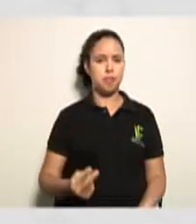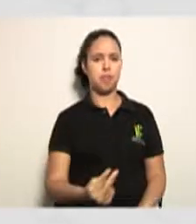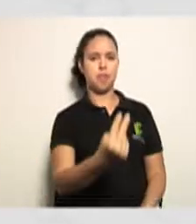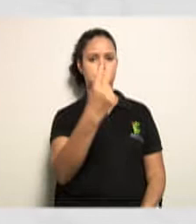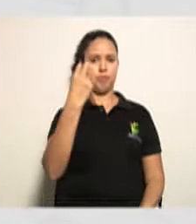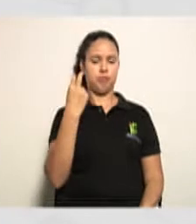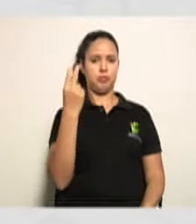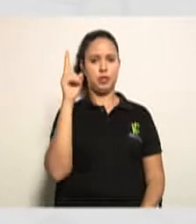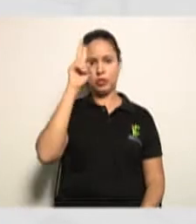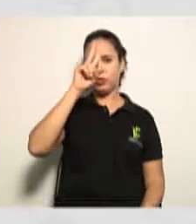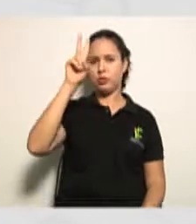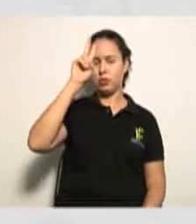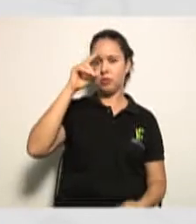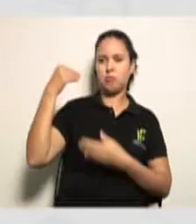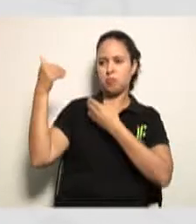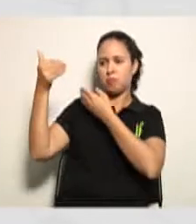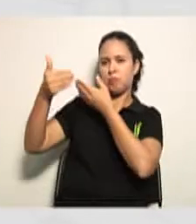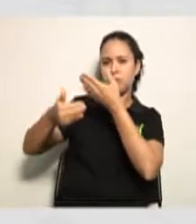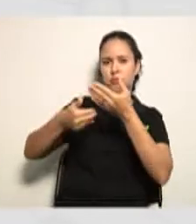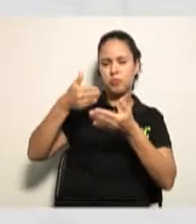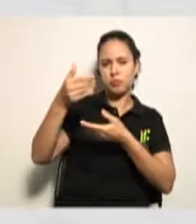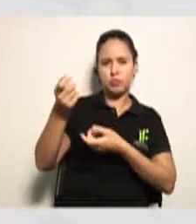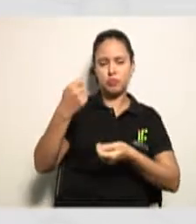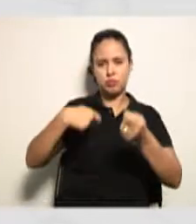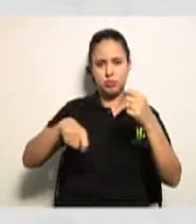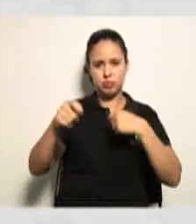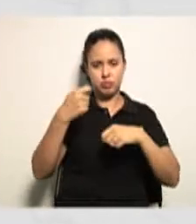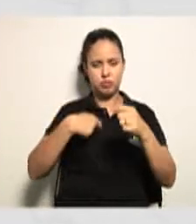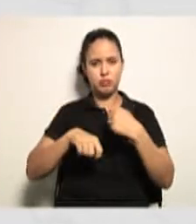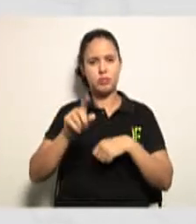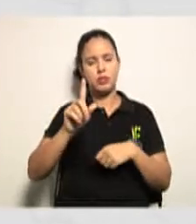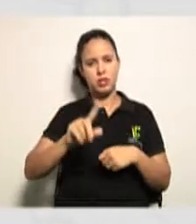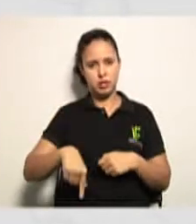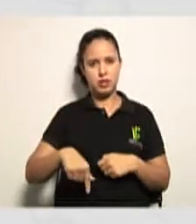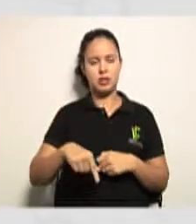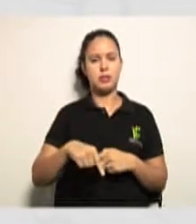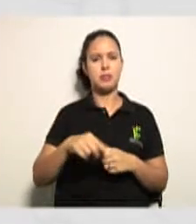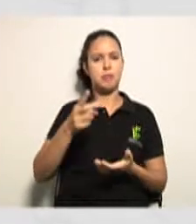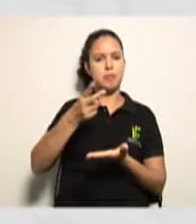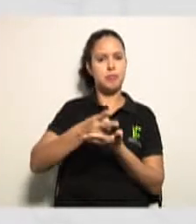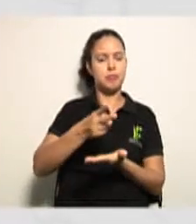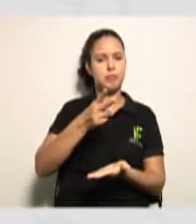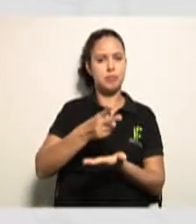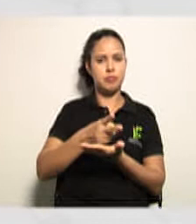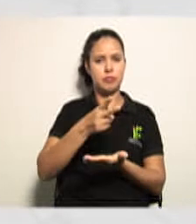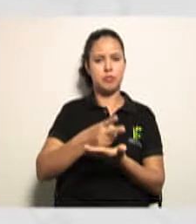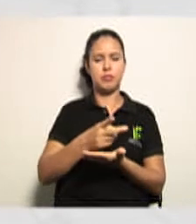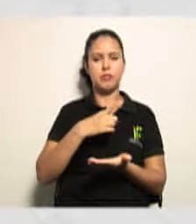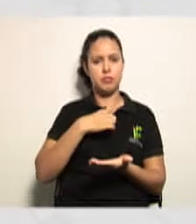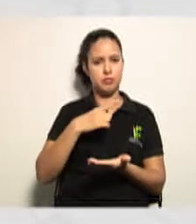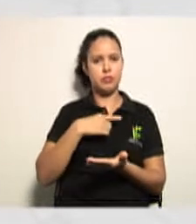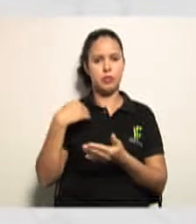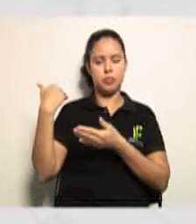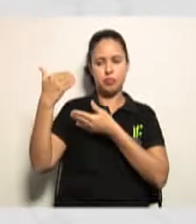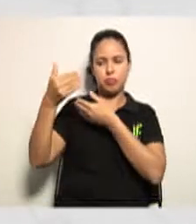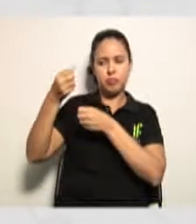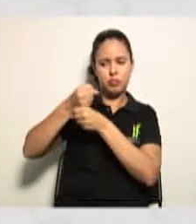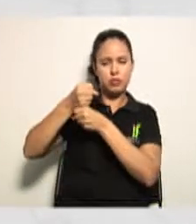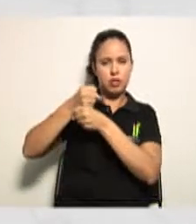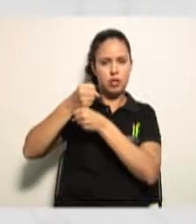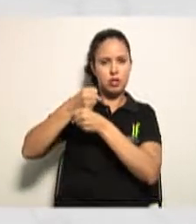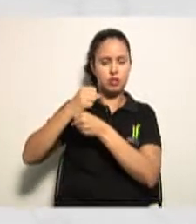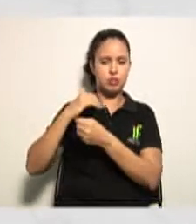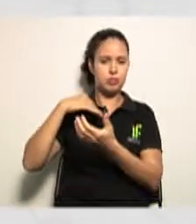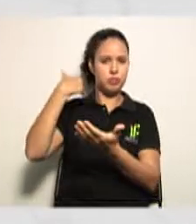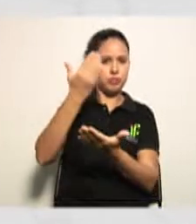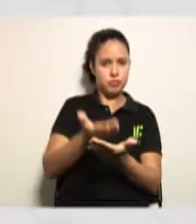administração. A administração é uma forma de ação que sempre exigiu ao longo do tempo na história. Se a gente for olhar,